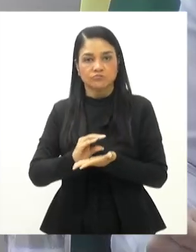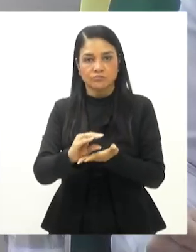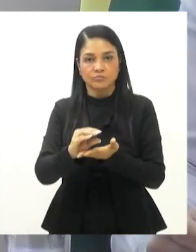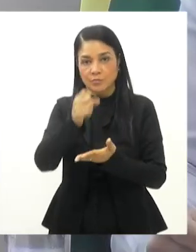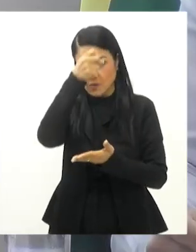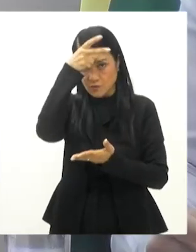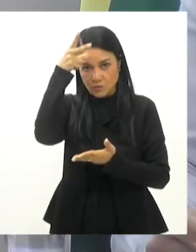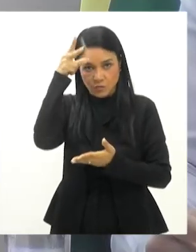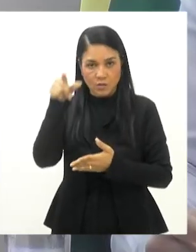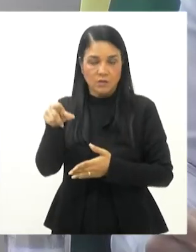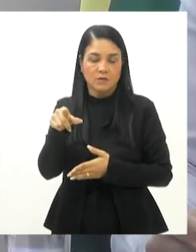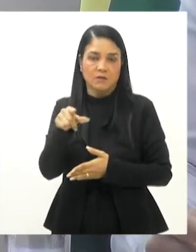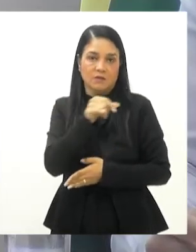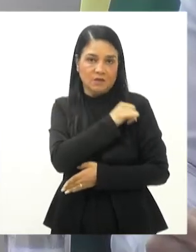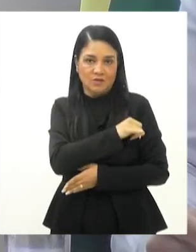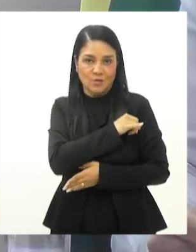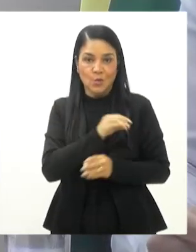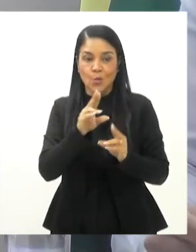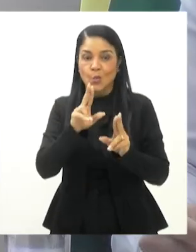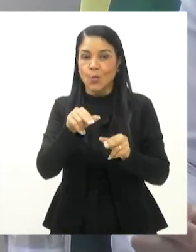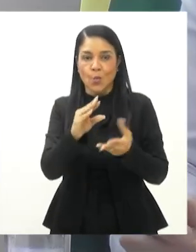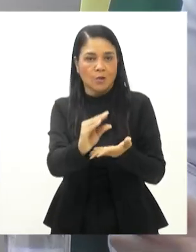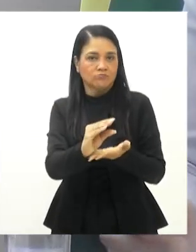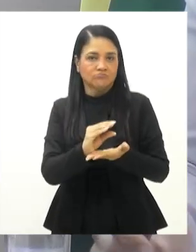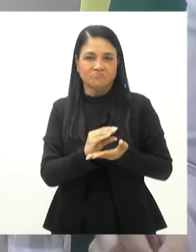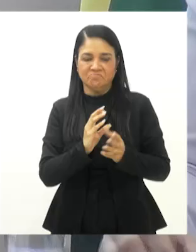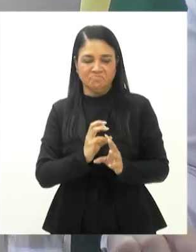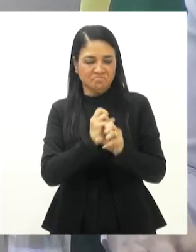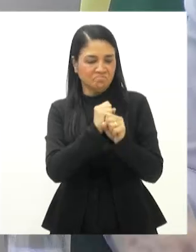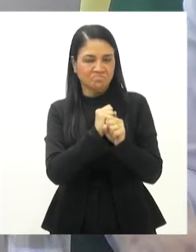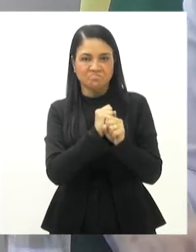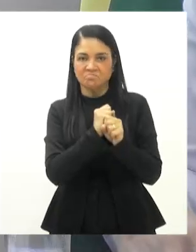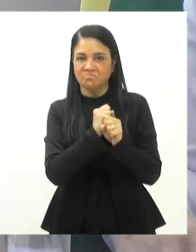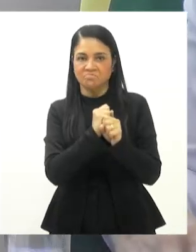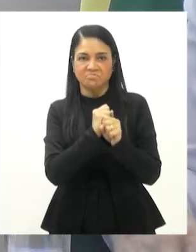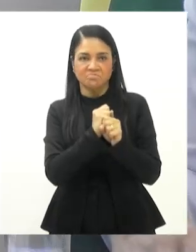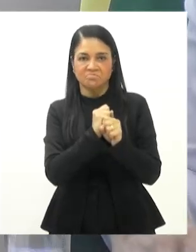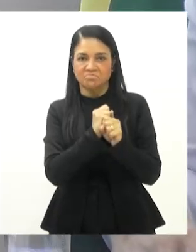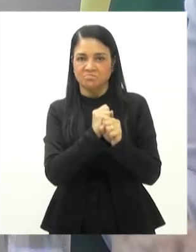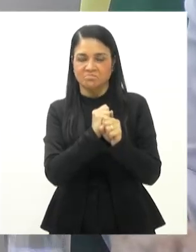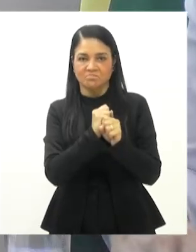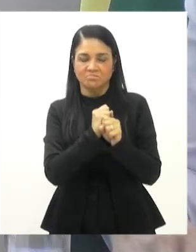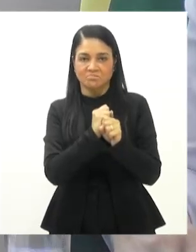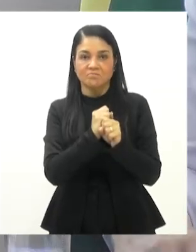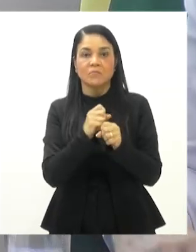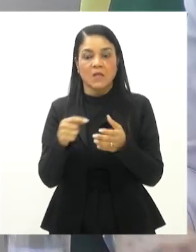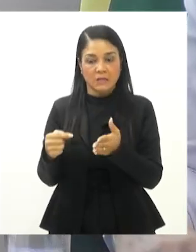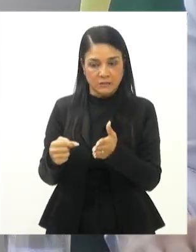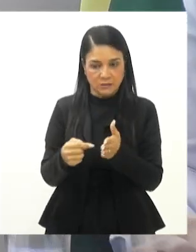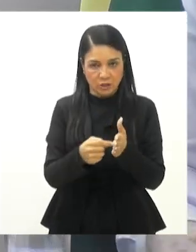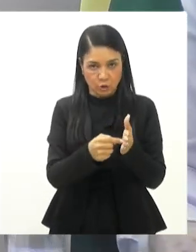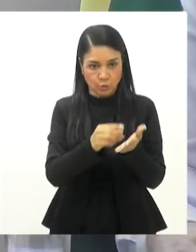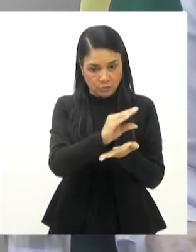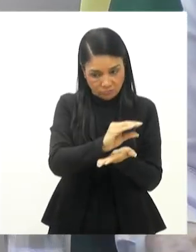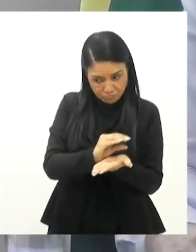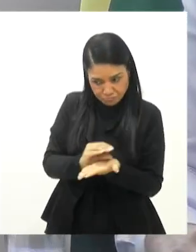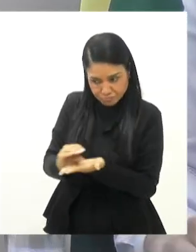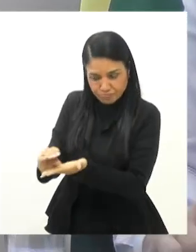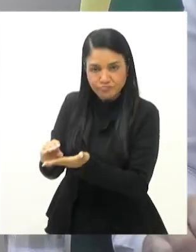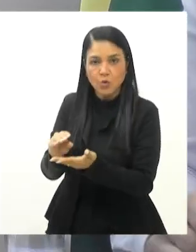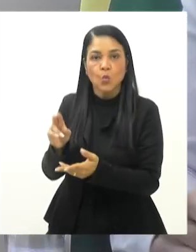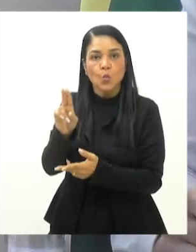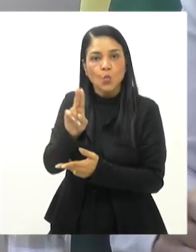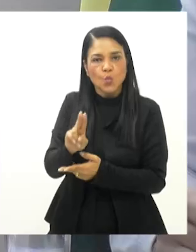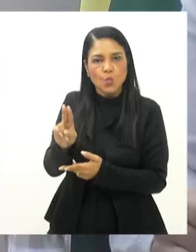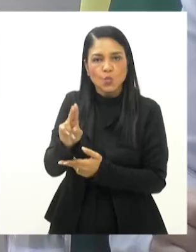Rio, nunca nos entregaram essa prestação de contas. Então, há denúncias de desvio desses recursos, de mau uso